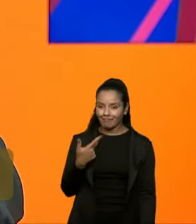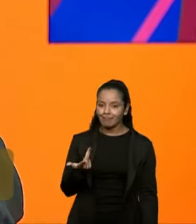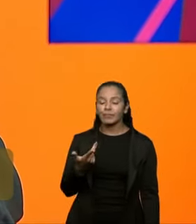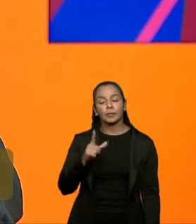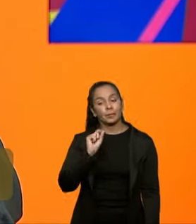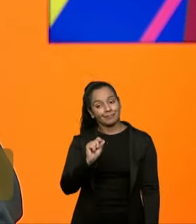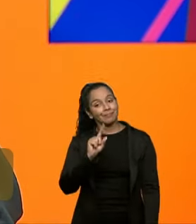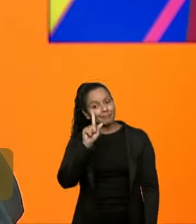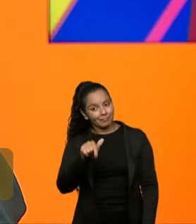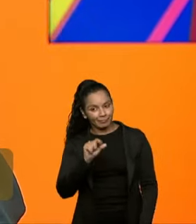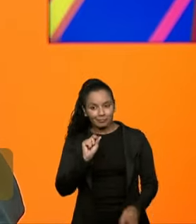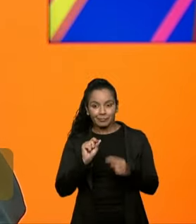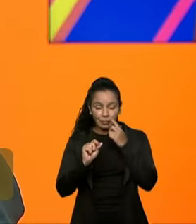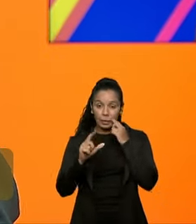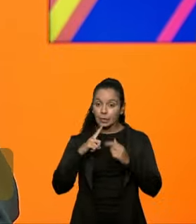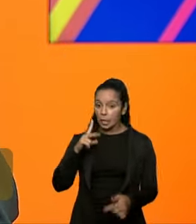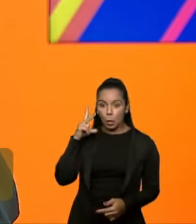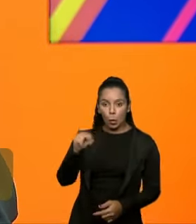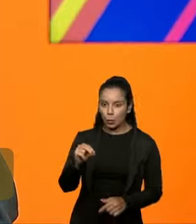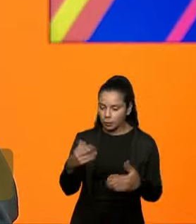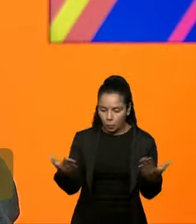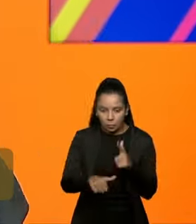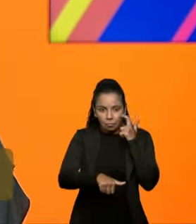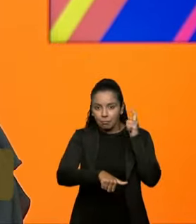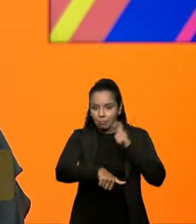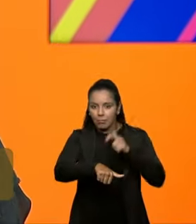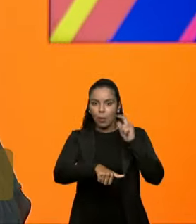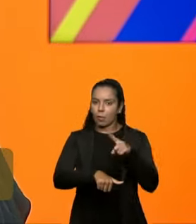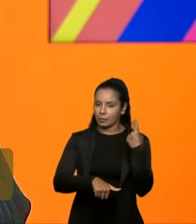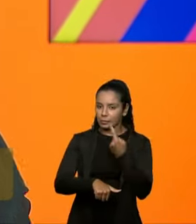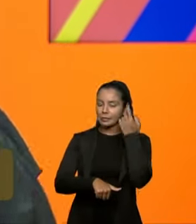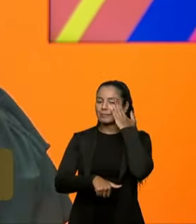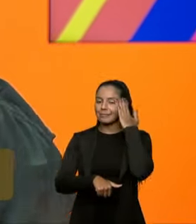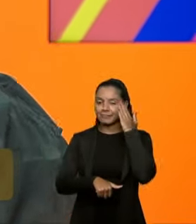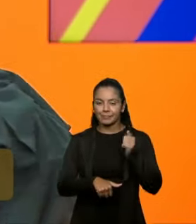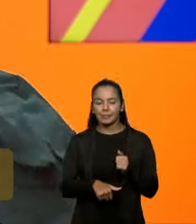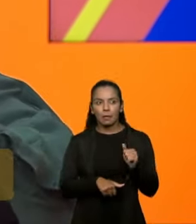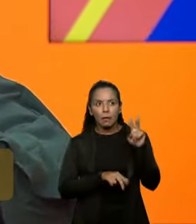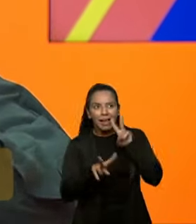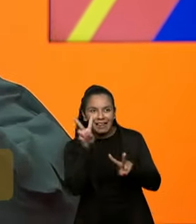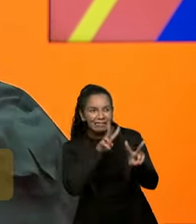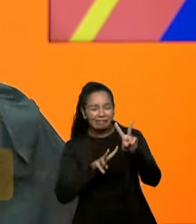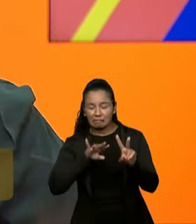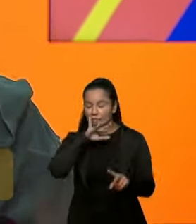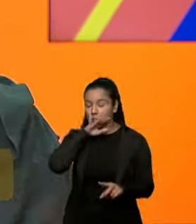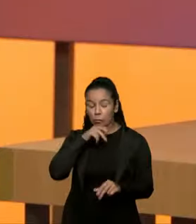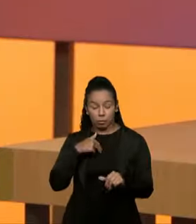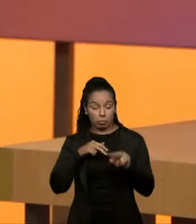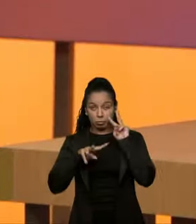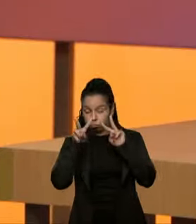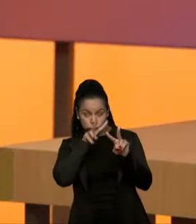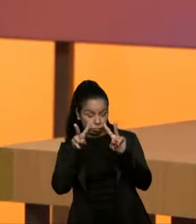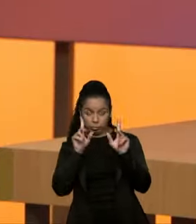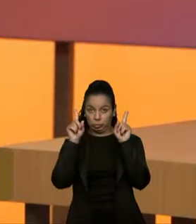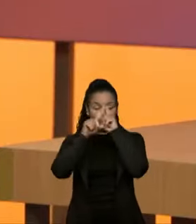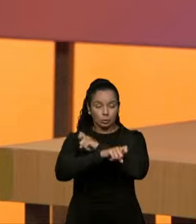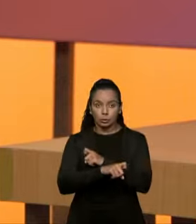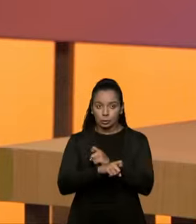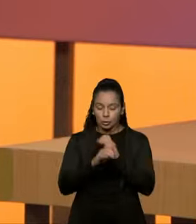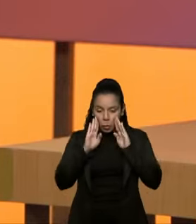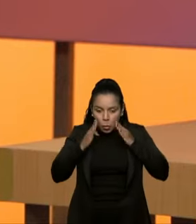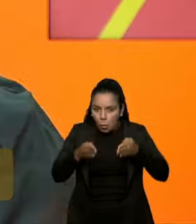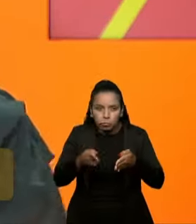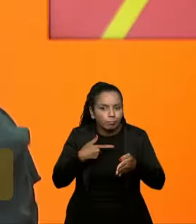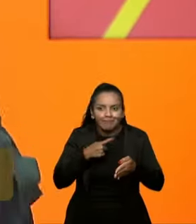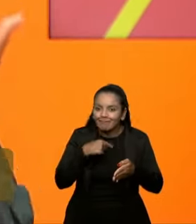tem aquela consequência imediata, que todos nós sabemos. Atenção ruim, reflexo péssimo. Burrice. Não se concentra. Você não entende